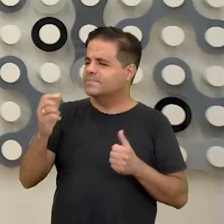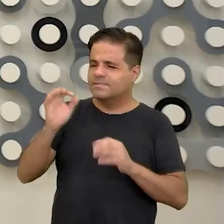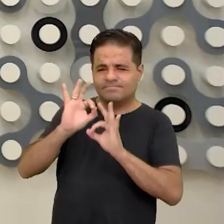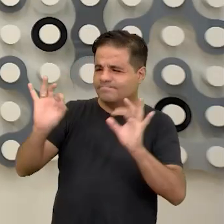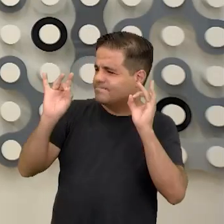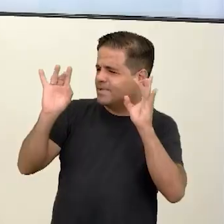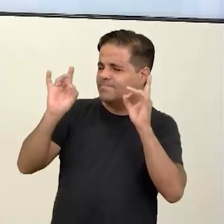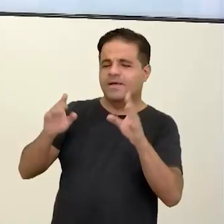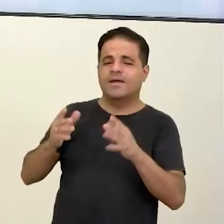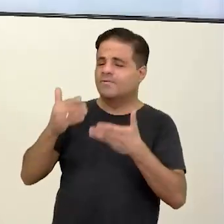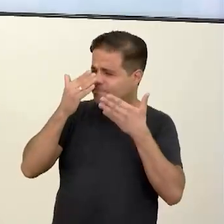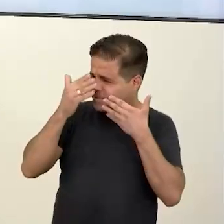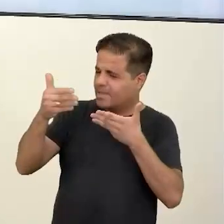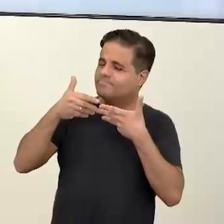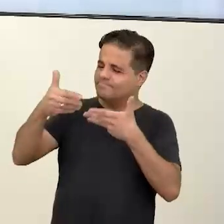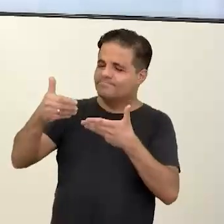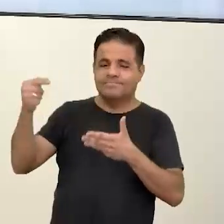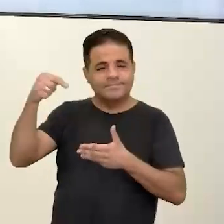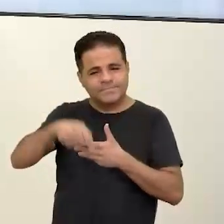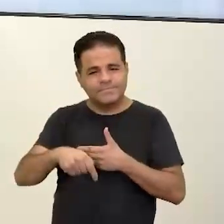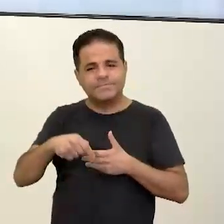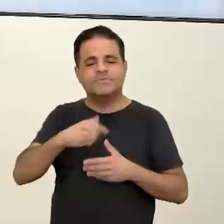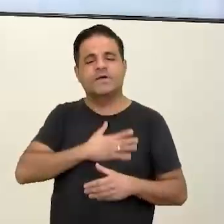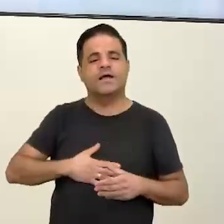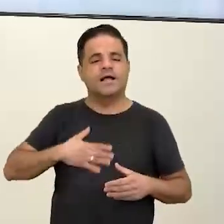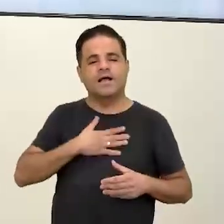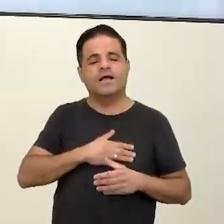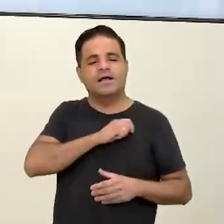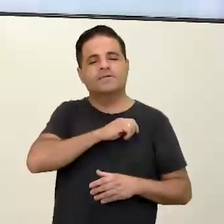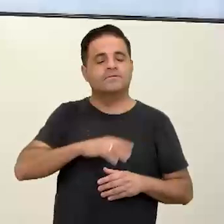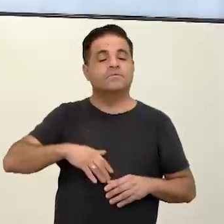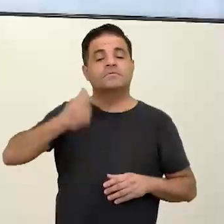fera. Obrigada, colegas aí, nossos queridos